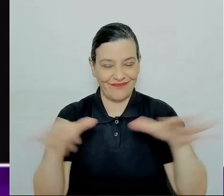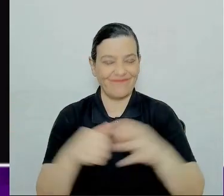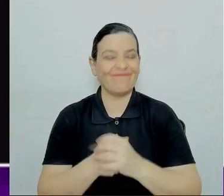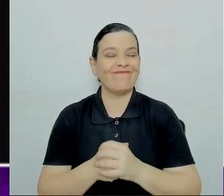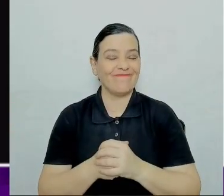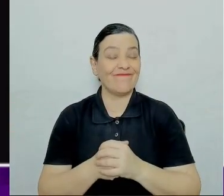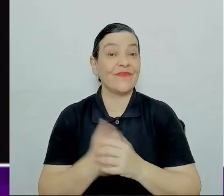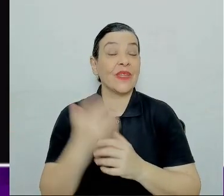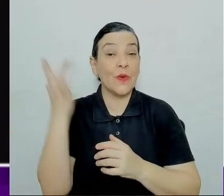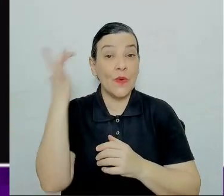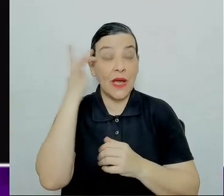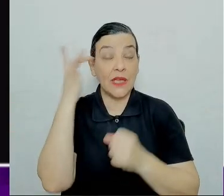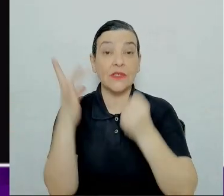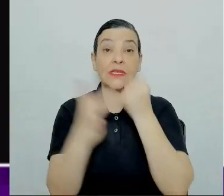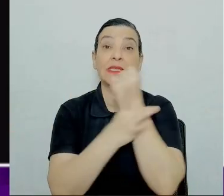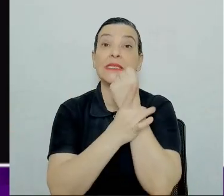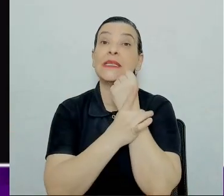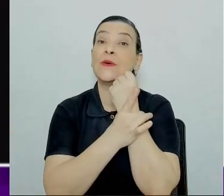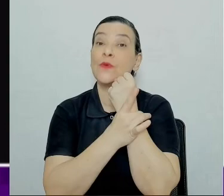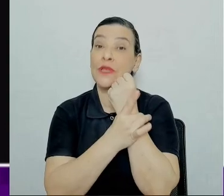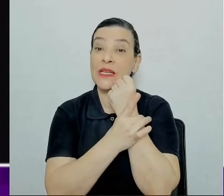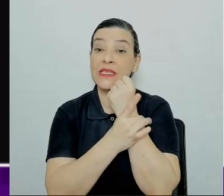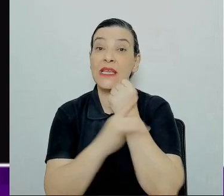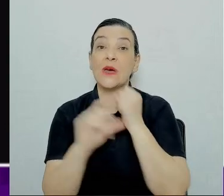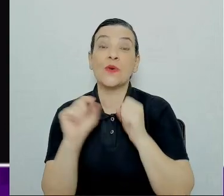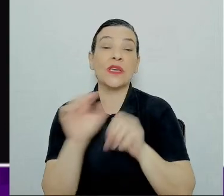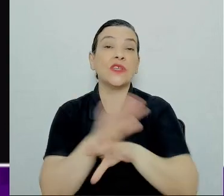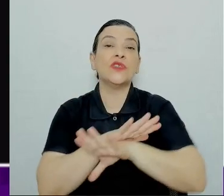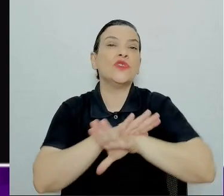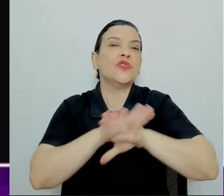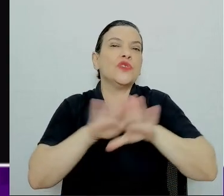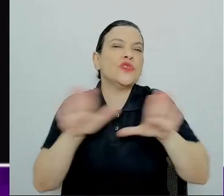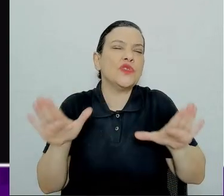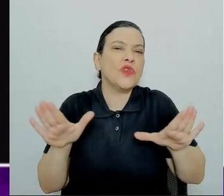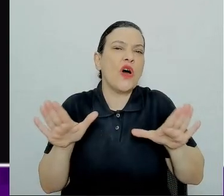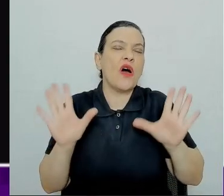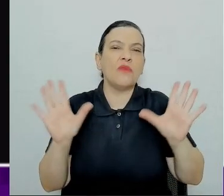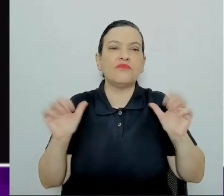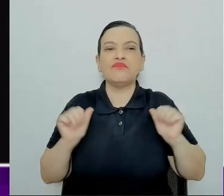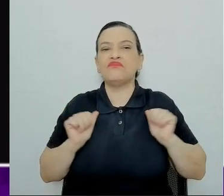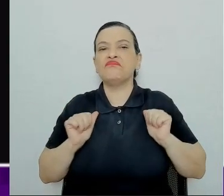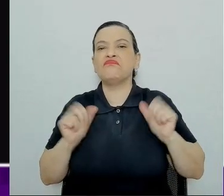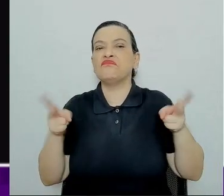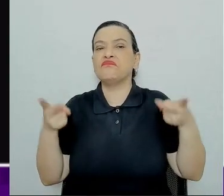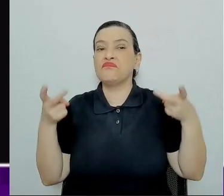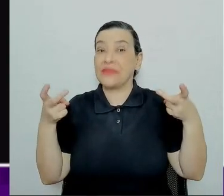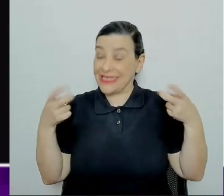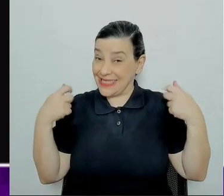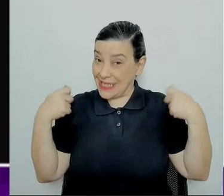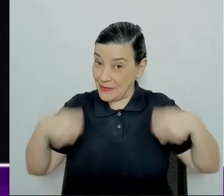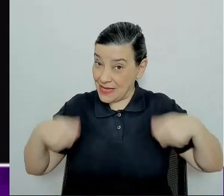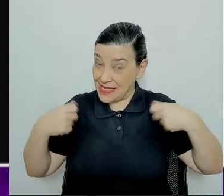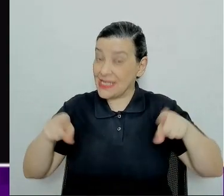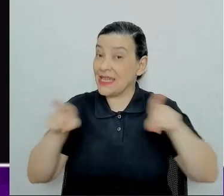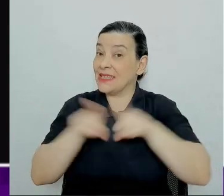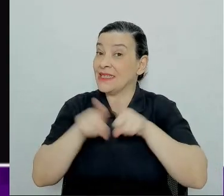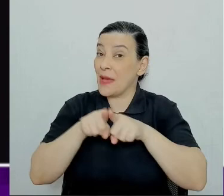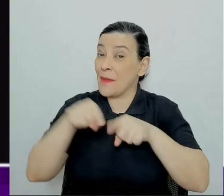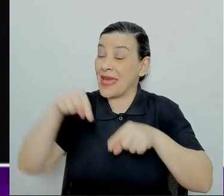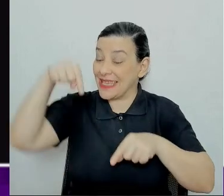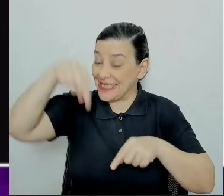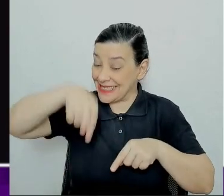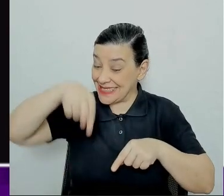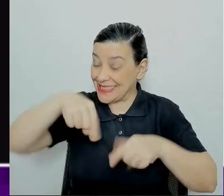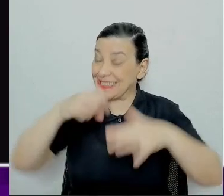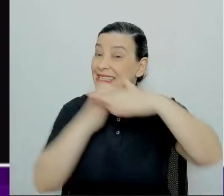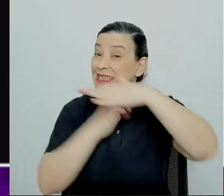da segurança, nós não devemos apenas olhar de fora para dentro, mas também de dentro para fora.